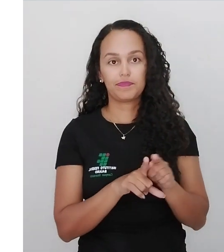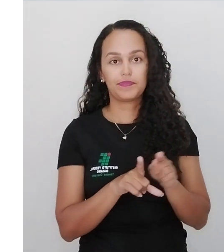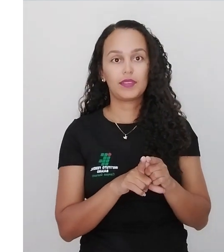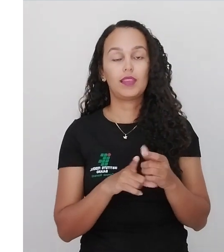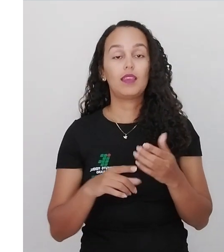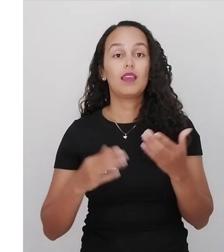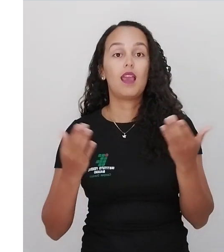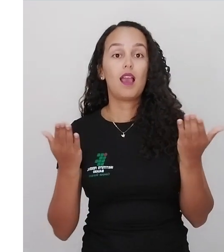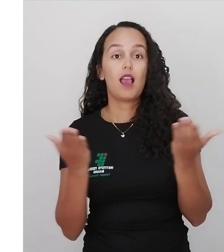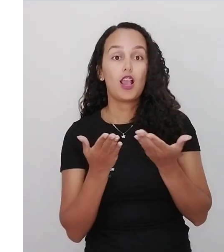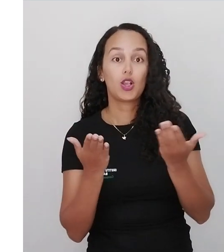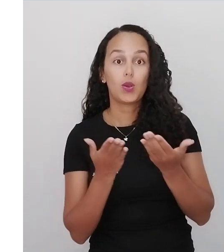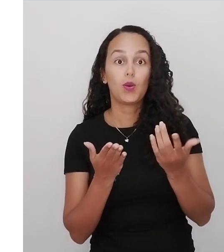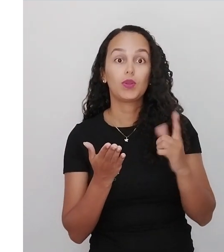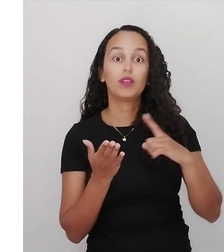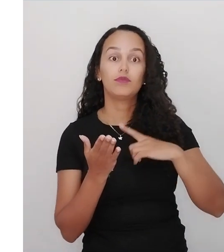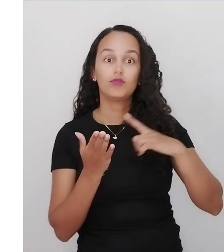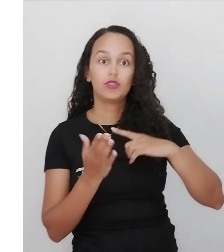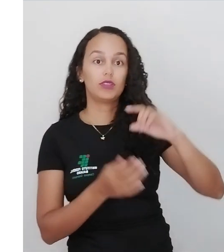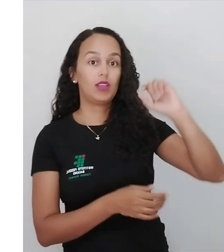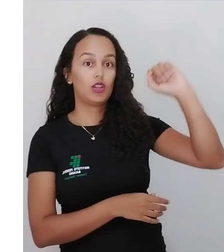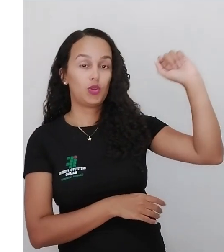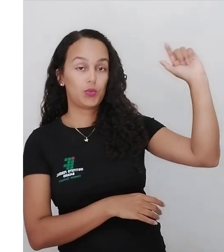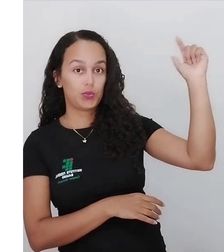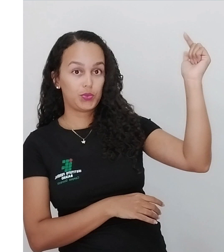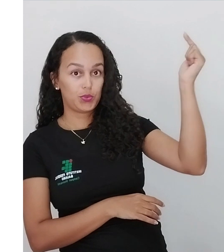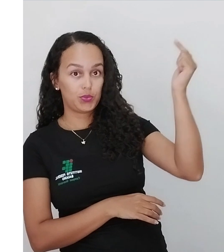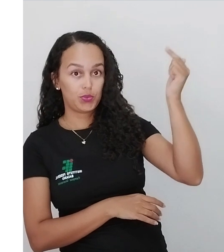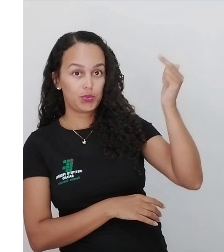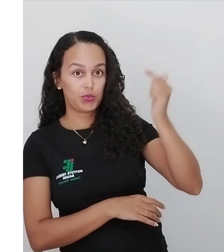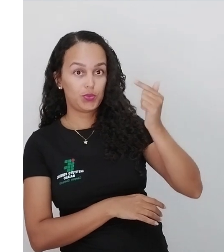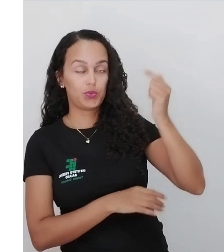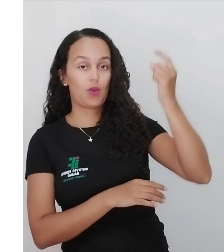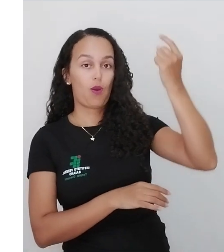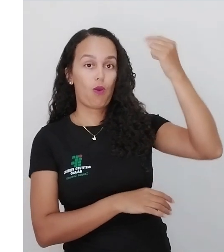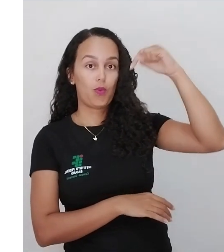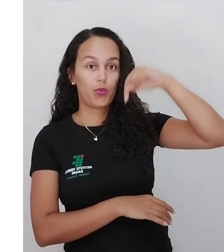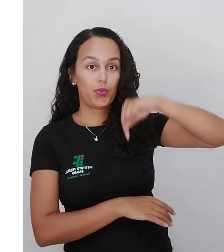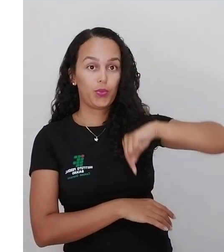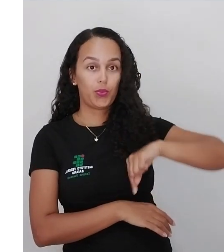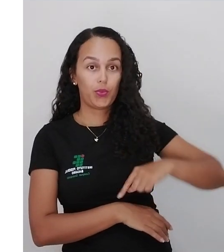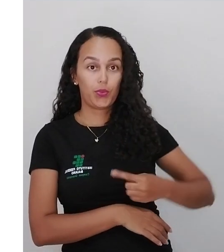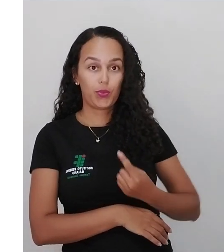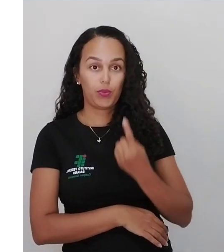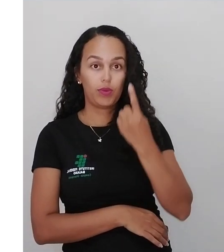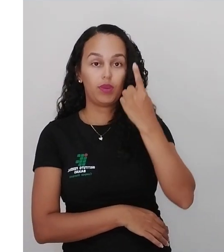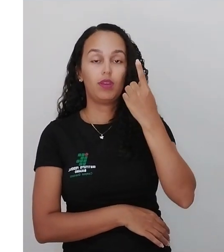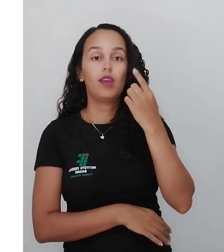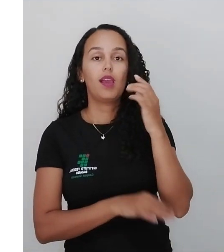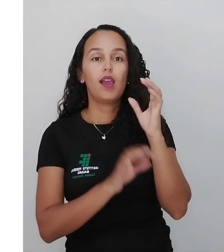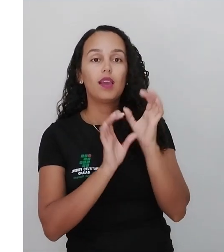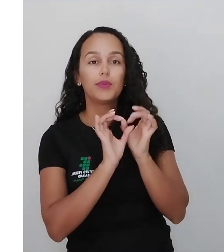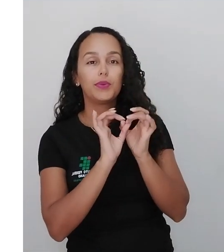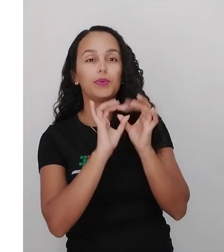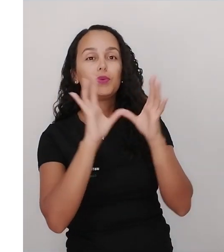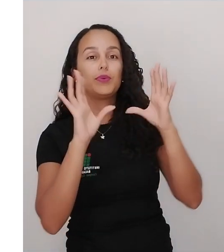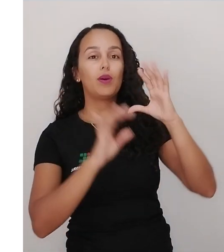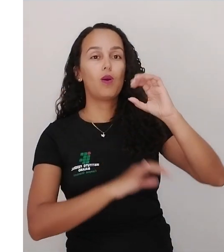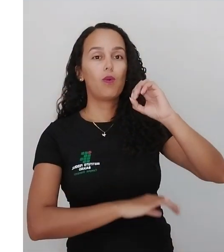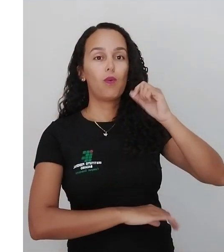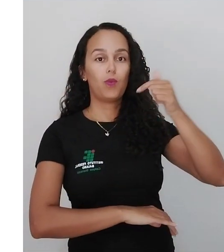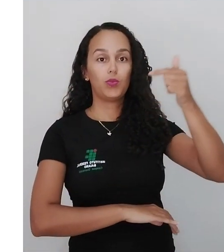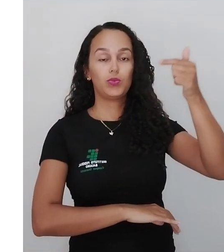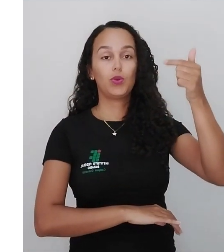oxigênio, e outros seres que são, né, os nossos antecessores, passaram a fazer uso